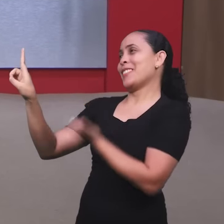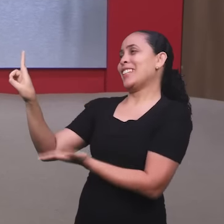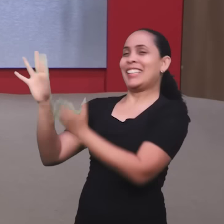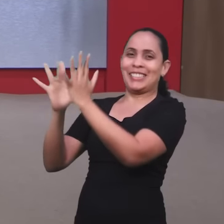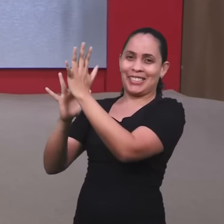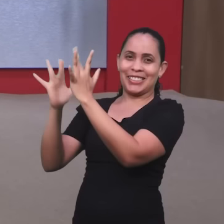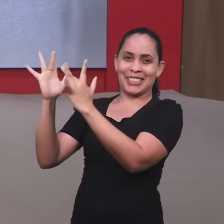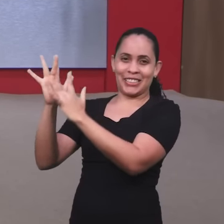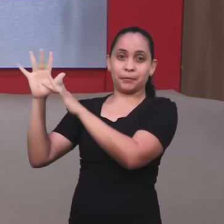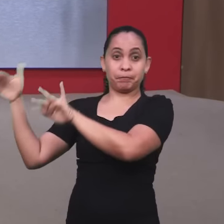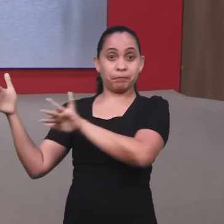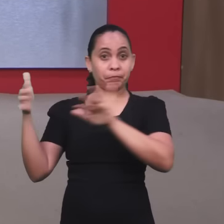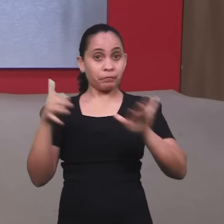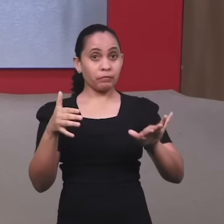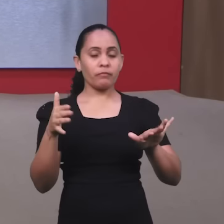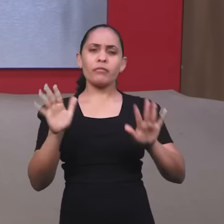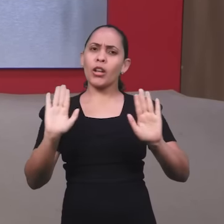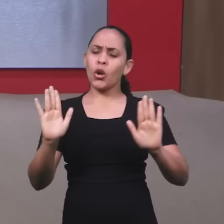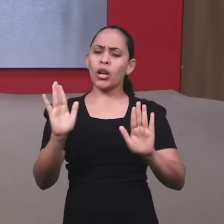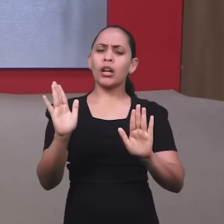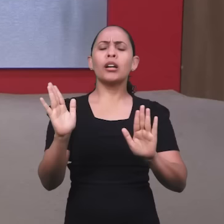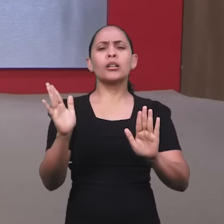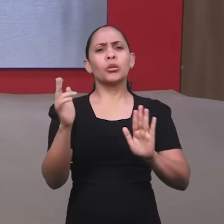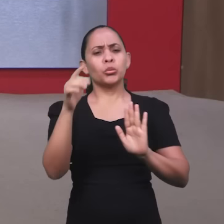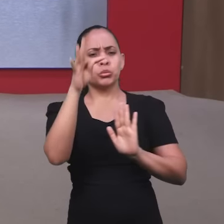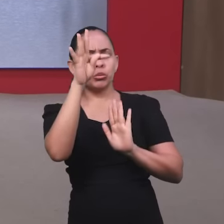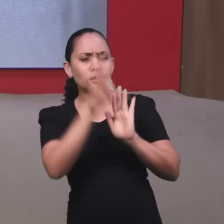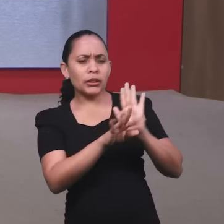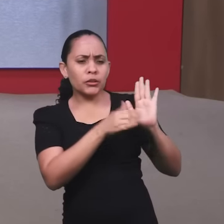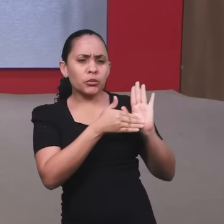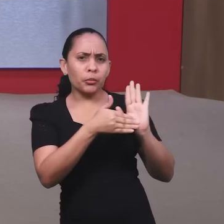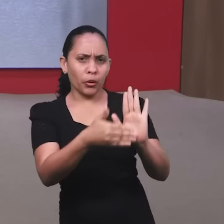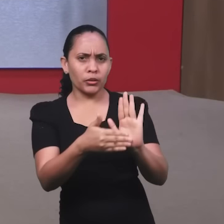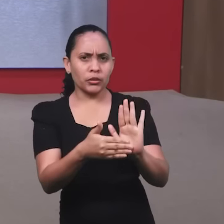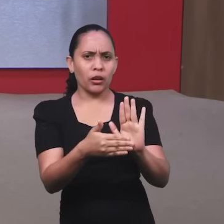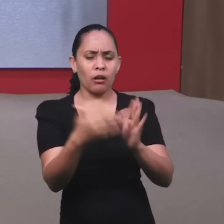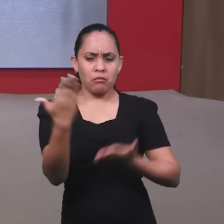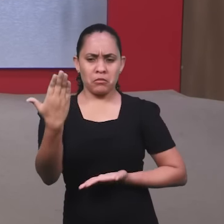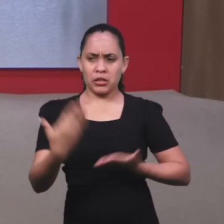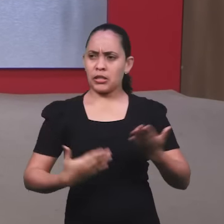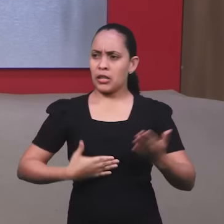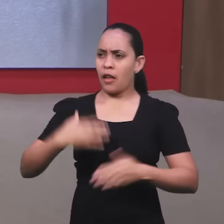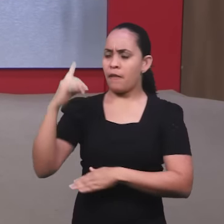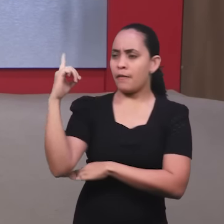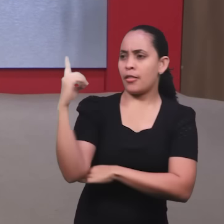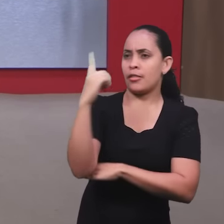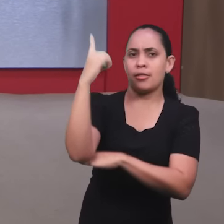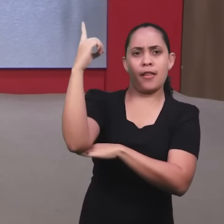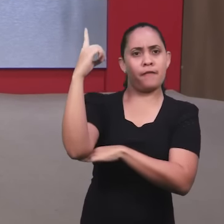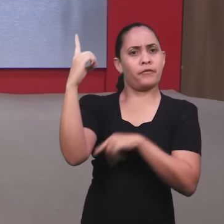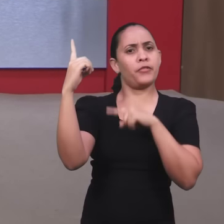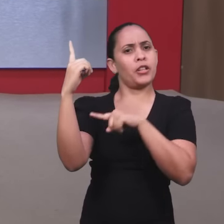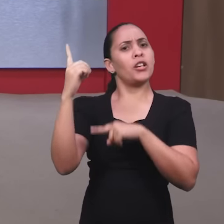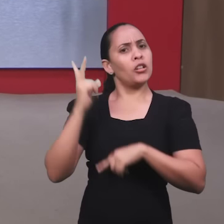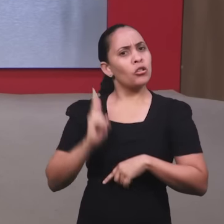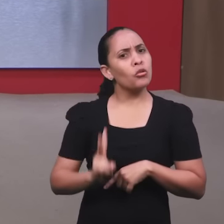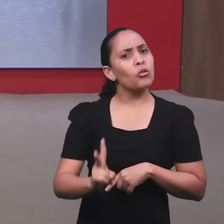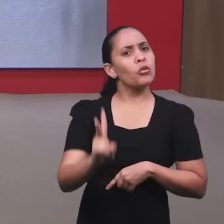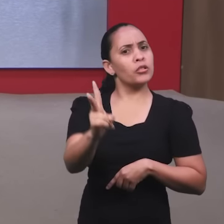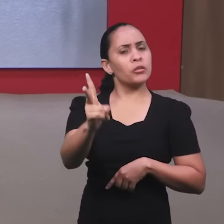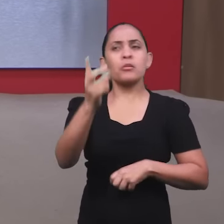voltando aqui ao texto, esse servo Davi, ele continua o seu